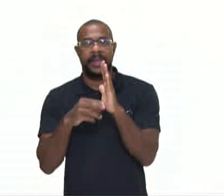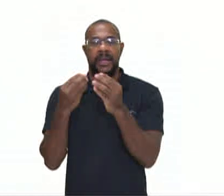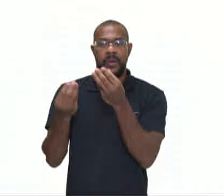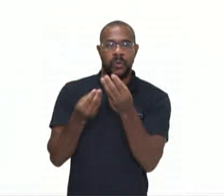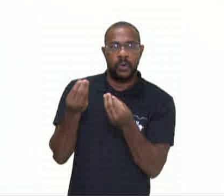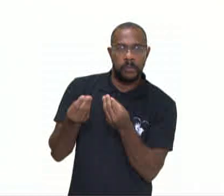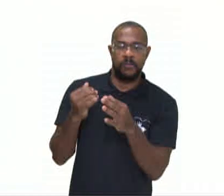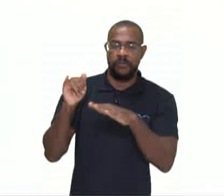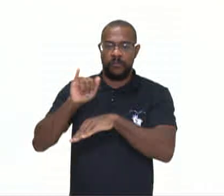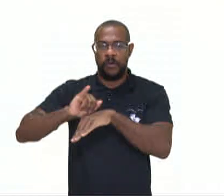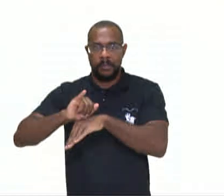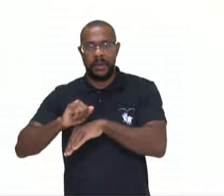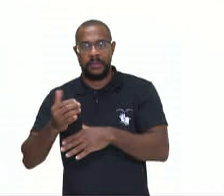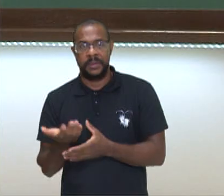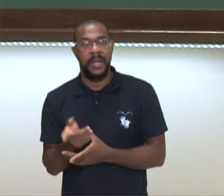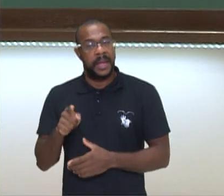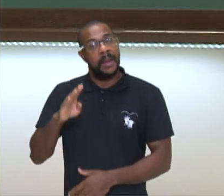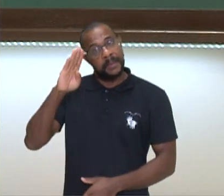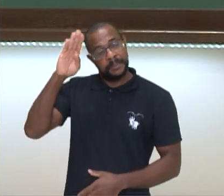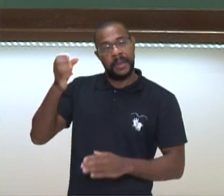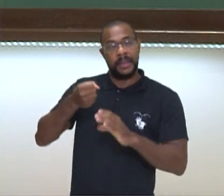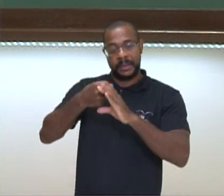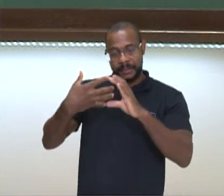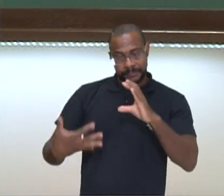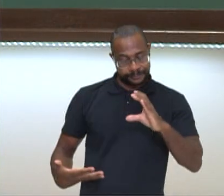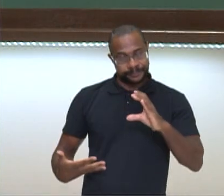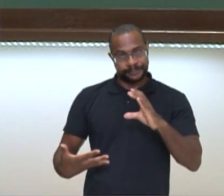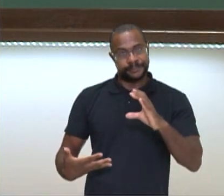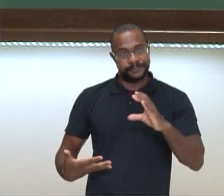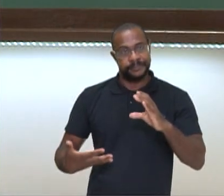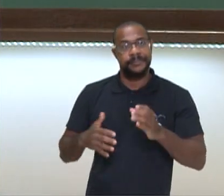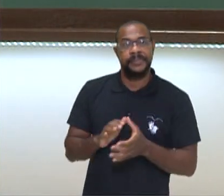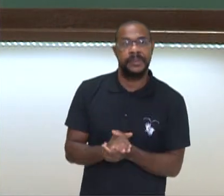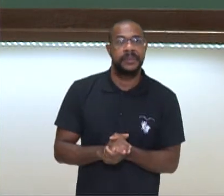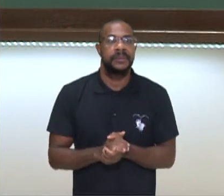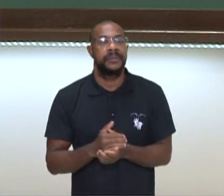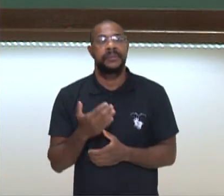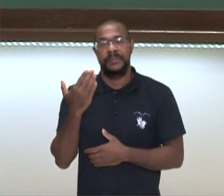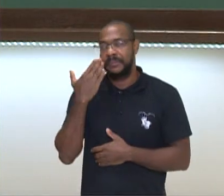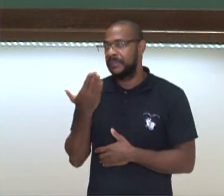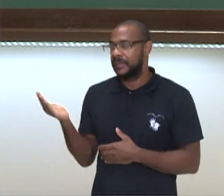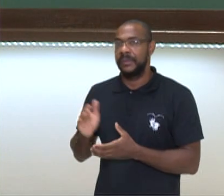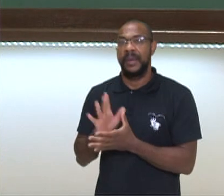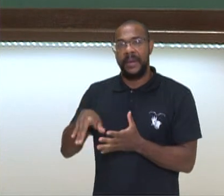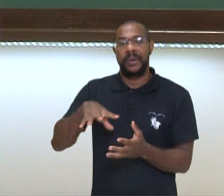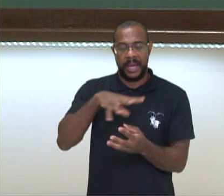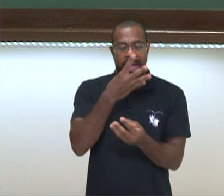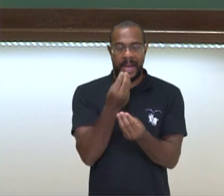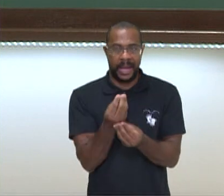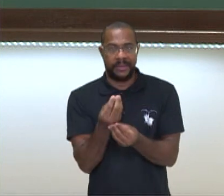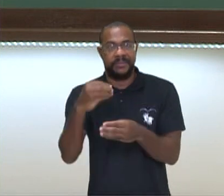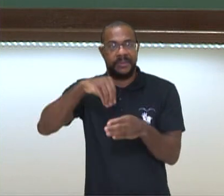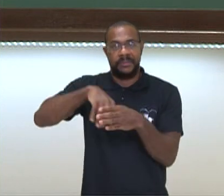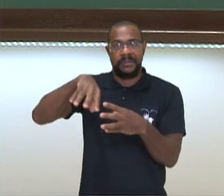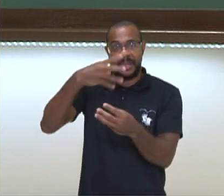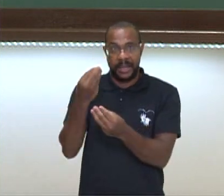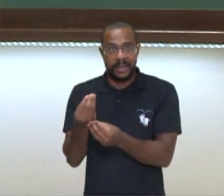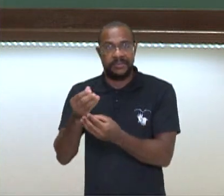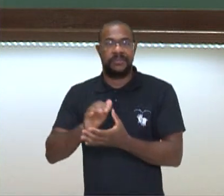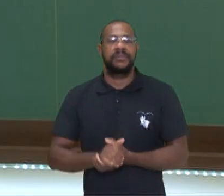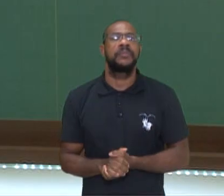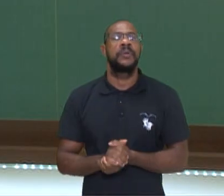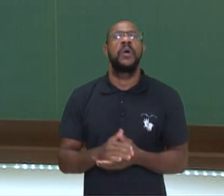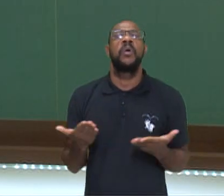clássicas. Essa é a principal característica parnasiana, então é a arte pela arte. O